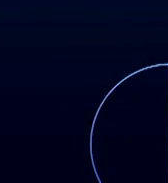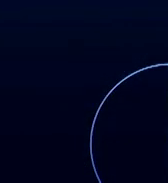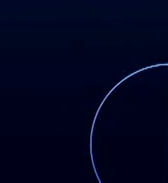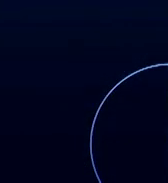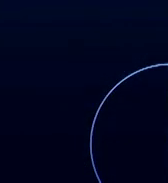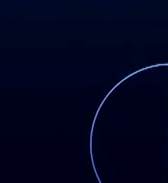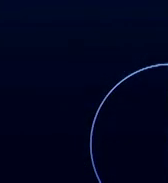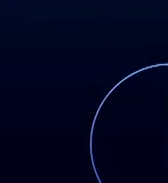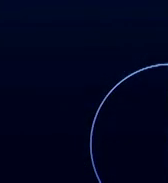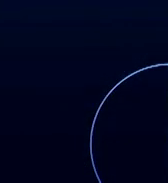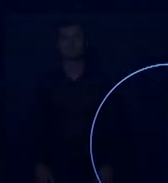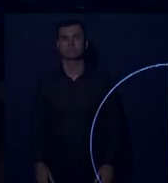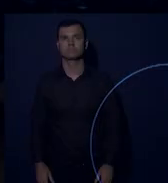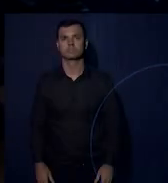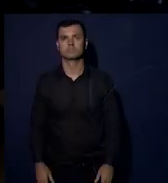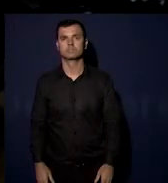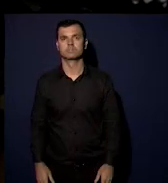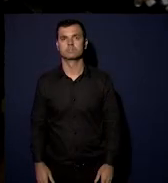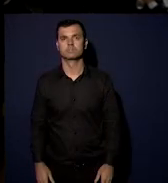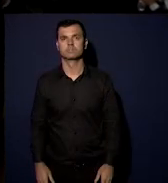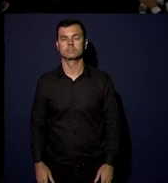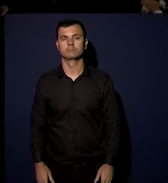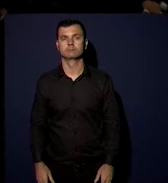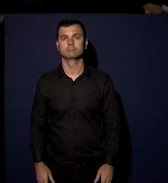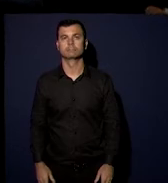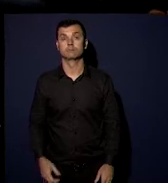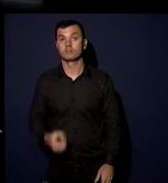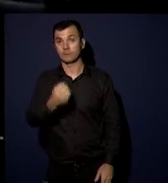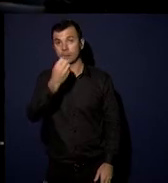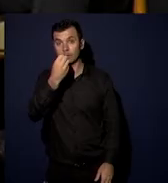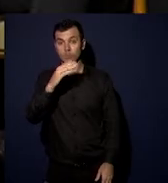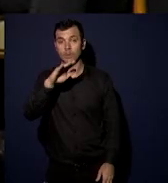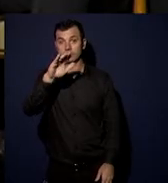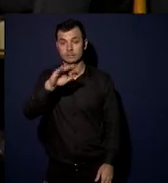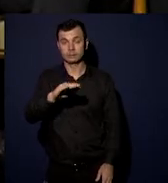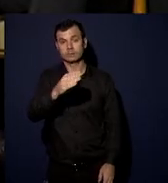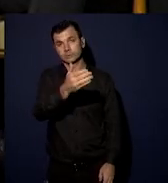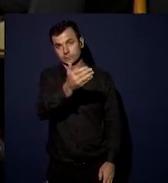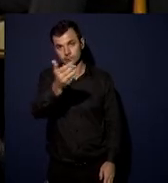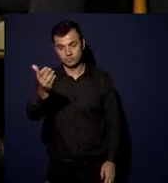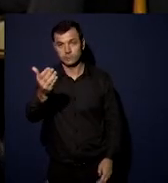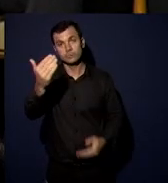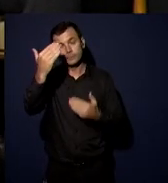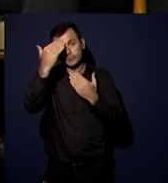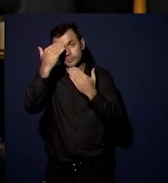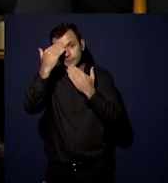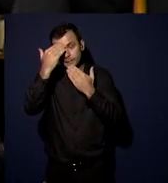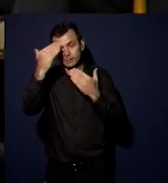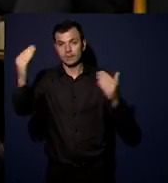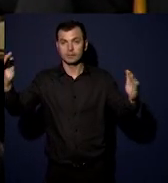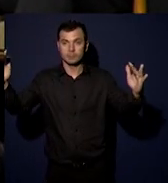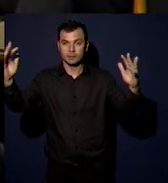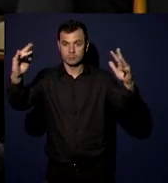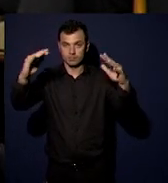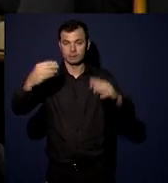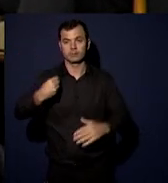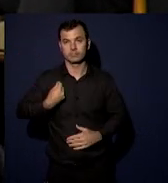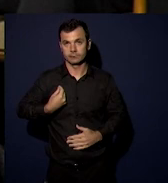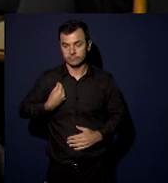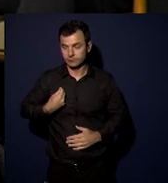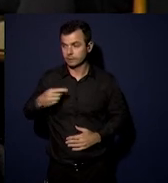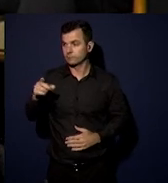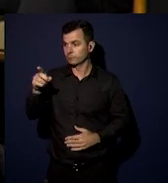pactual Obrigado e bem-vindos bom Boa tarde a todos muito obrigado pela presença Muito obrigado Marcos Muito obrigado